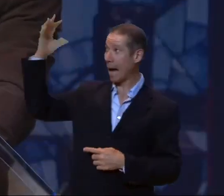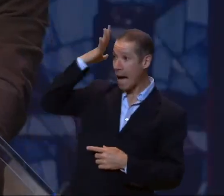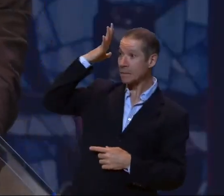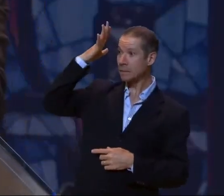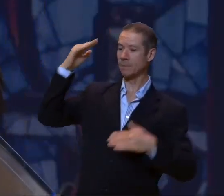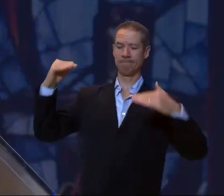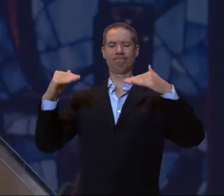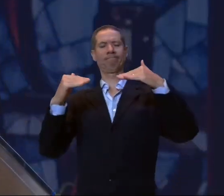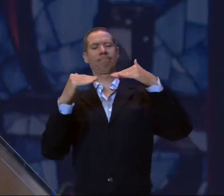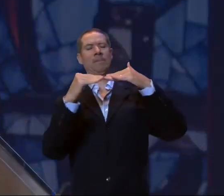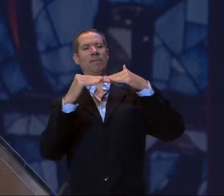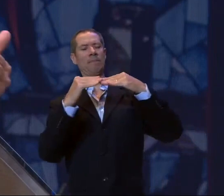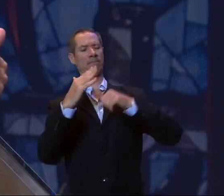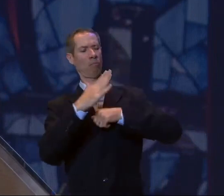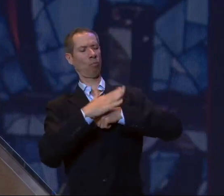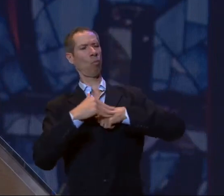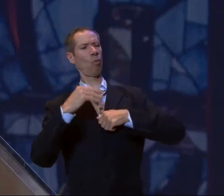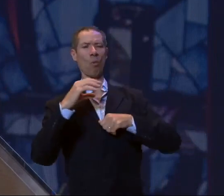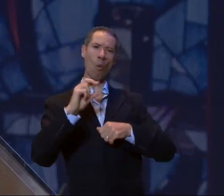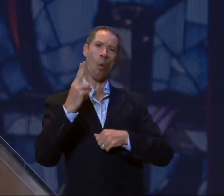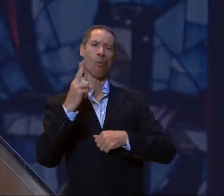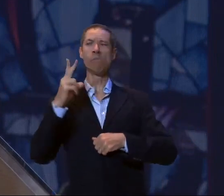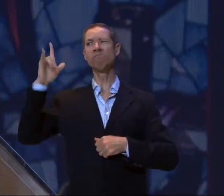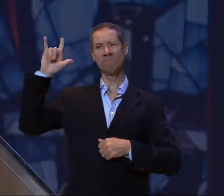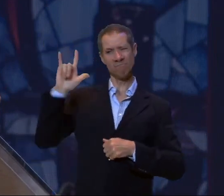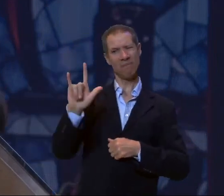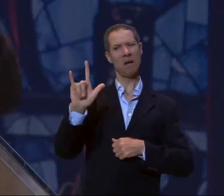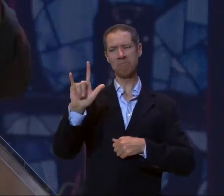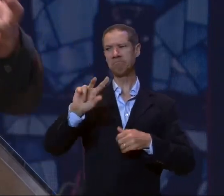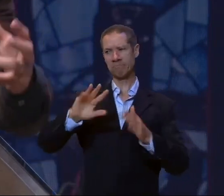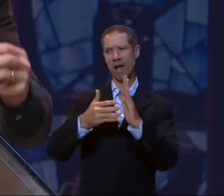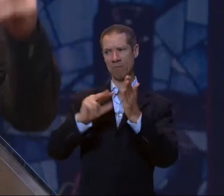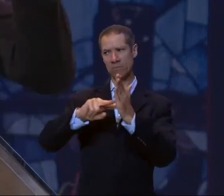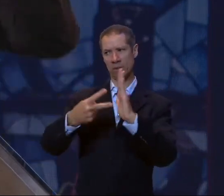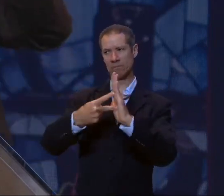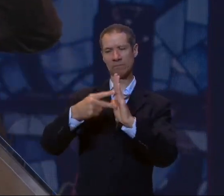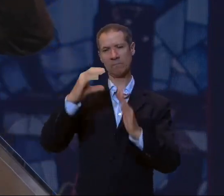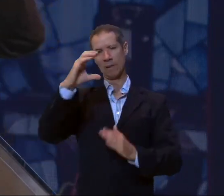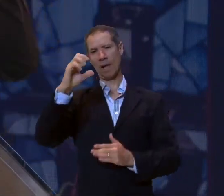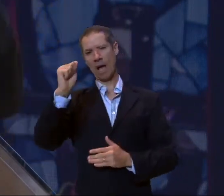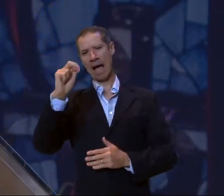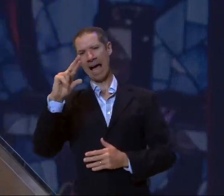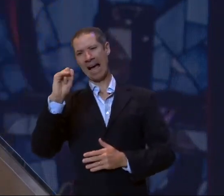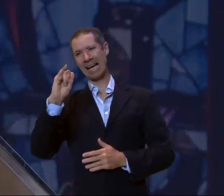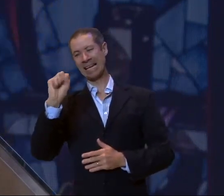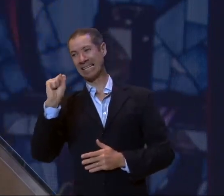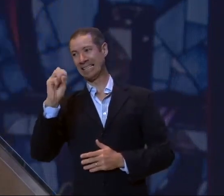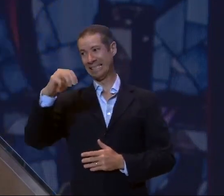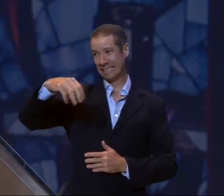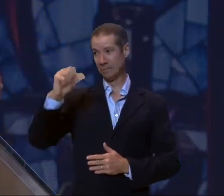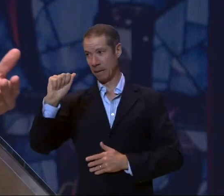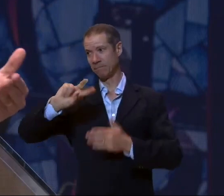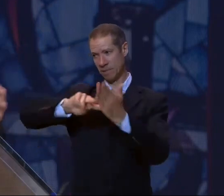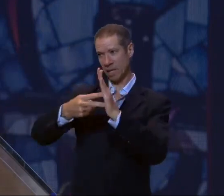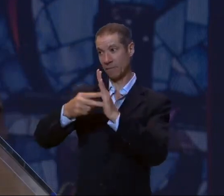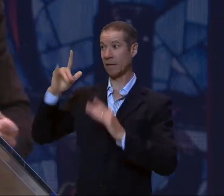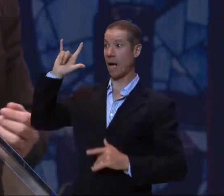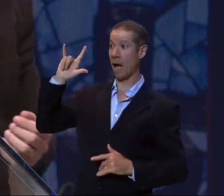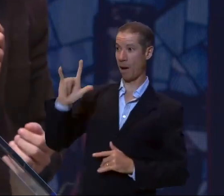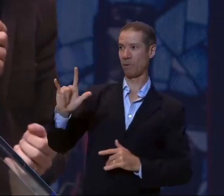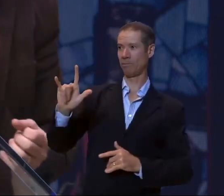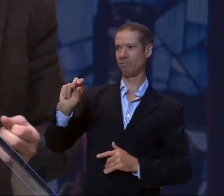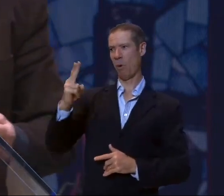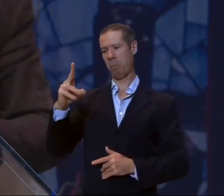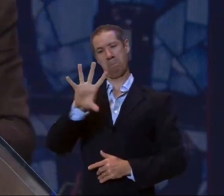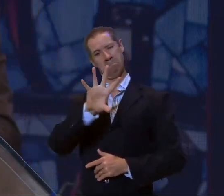também tem a ver com carismas, que são as capacitações de Deus. É por isso que